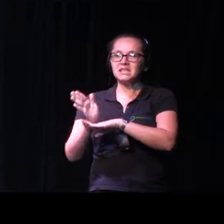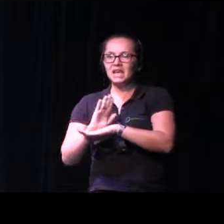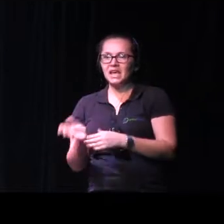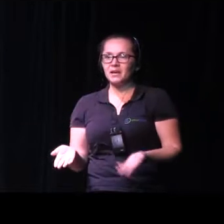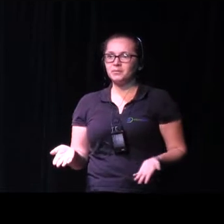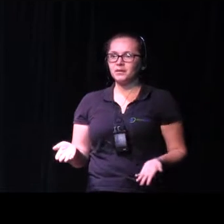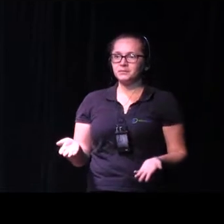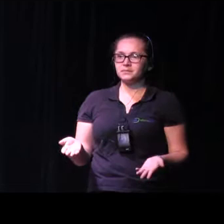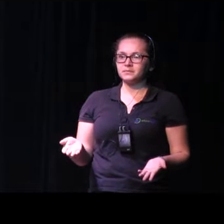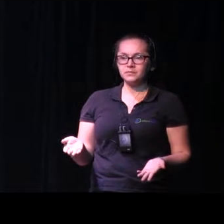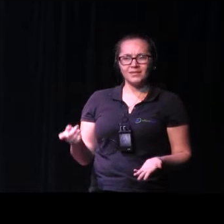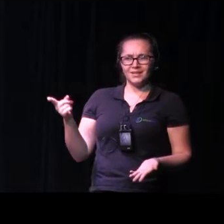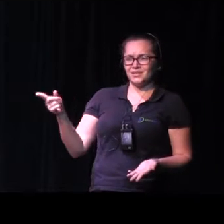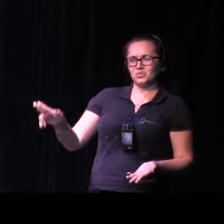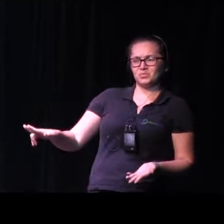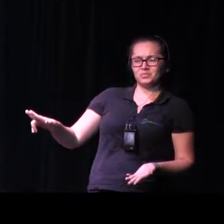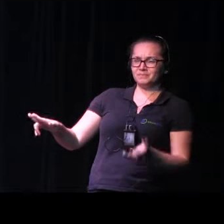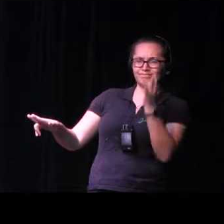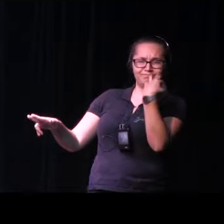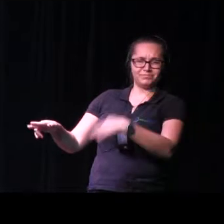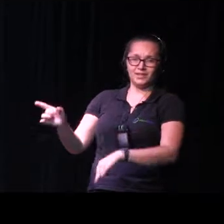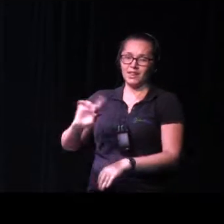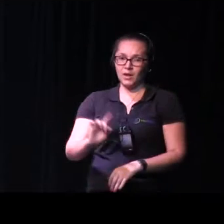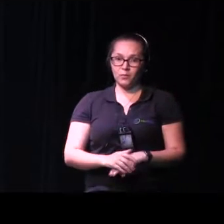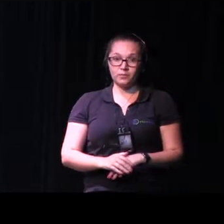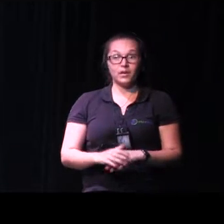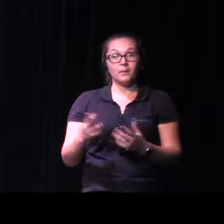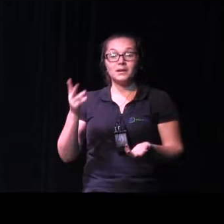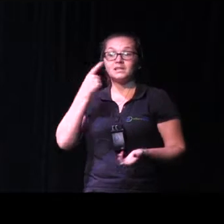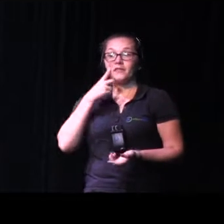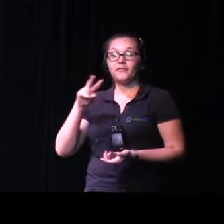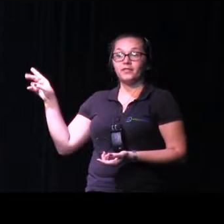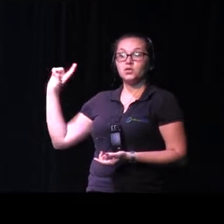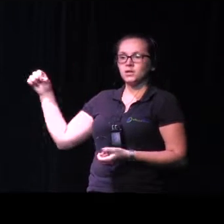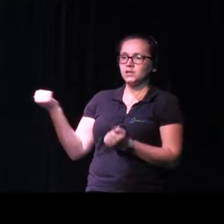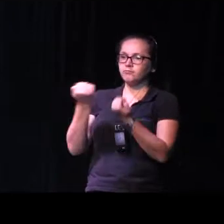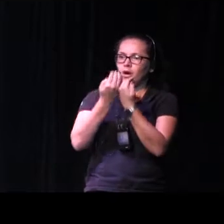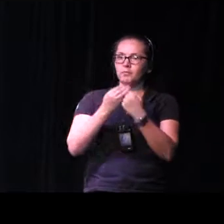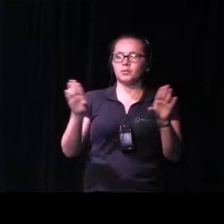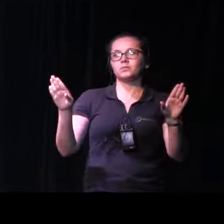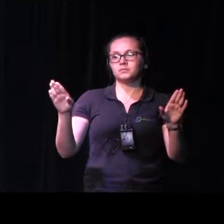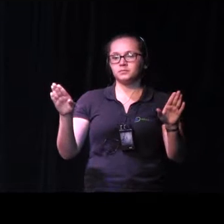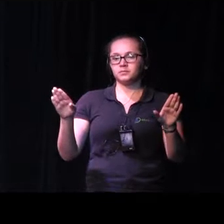aí deitadas para ver cinema, isso aí não vai dar certo. Vejam, esta foi a